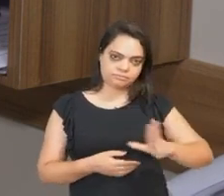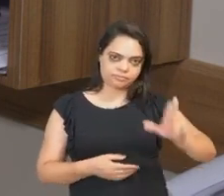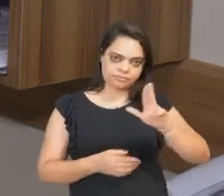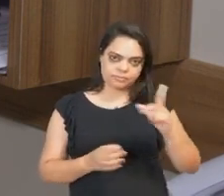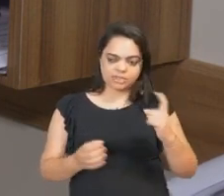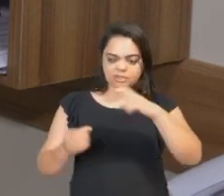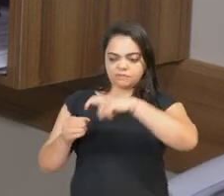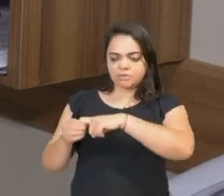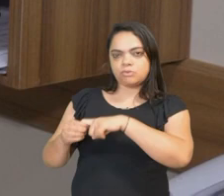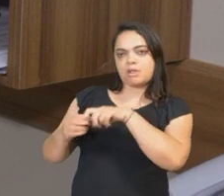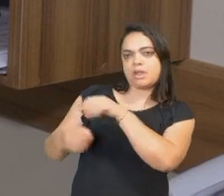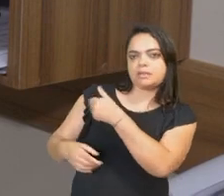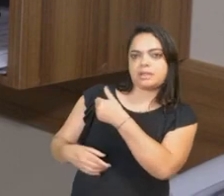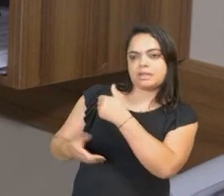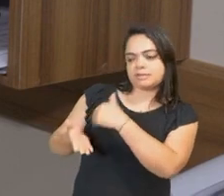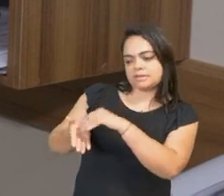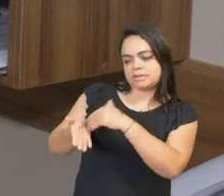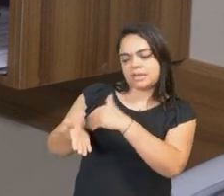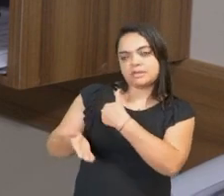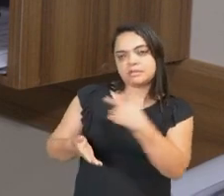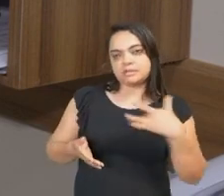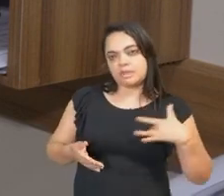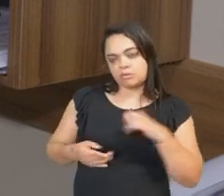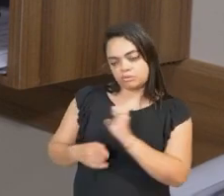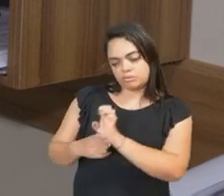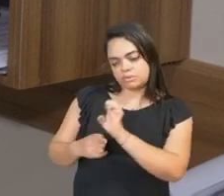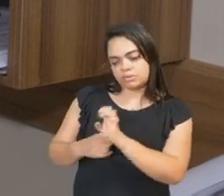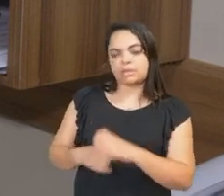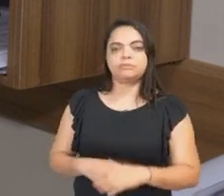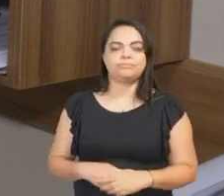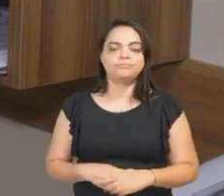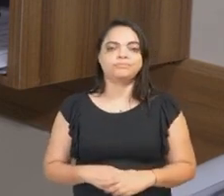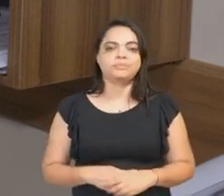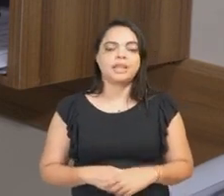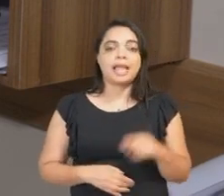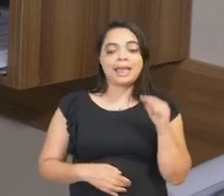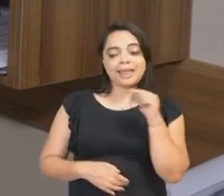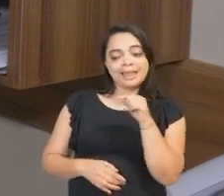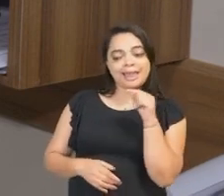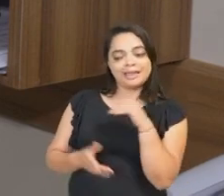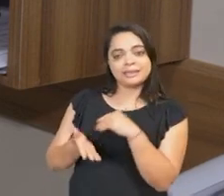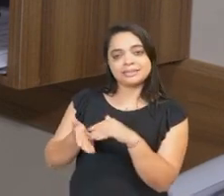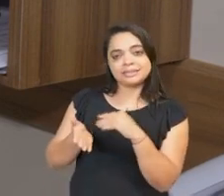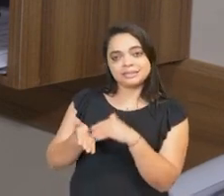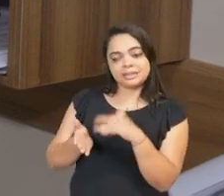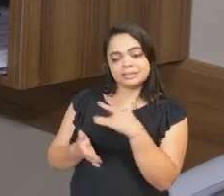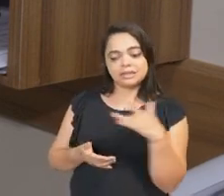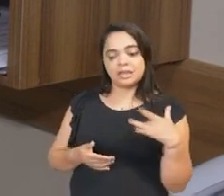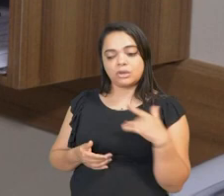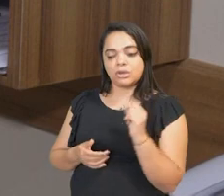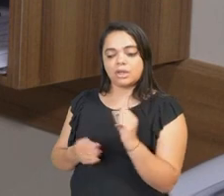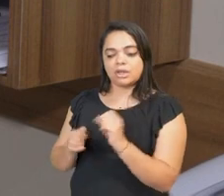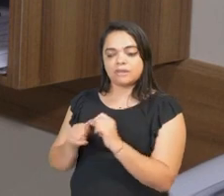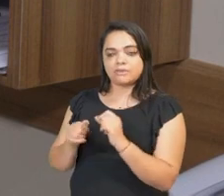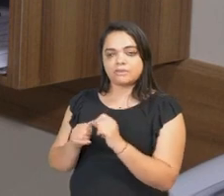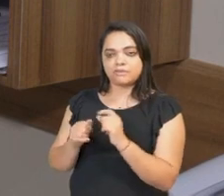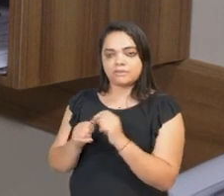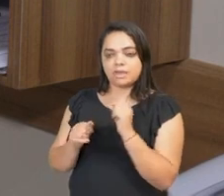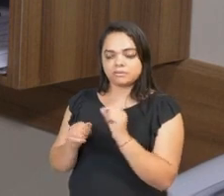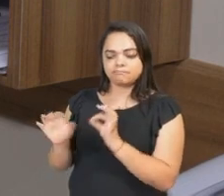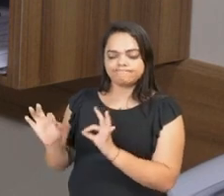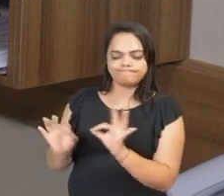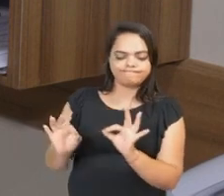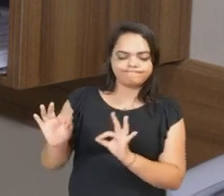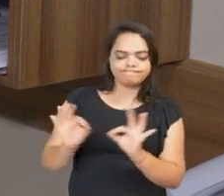regional de saúde é o estado então todos esses encaminhamentos vão para regional essa Regional ela faz a triagem